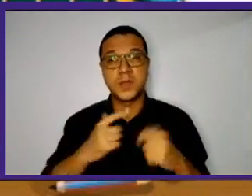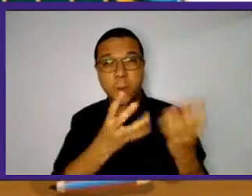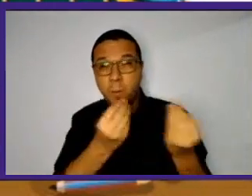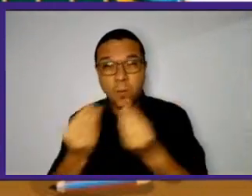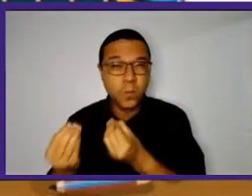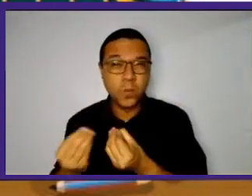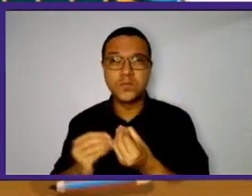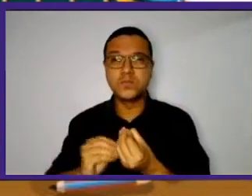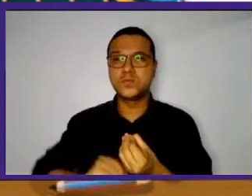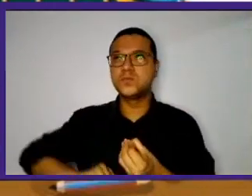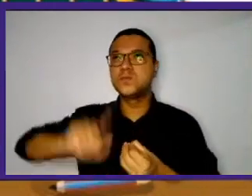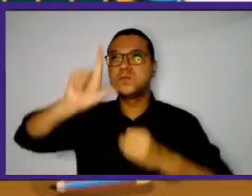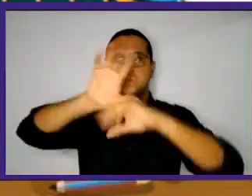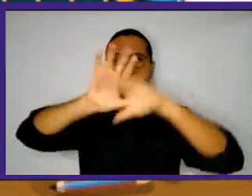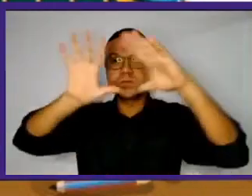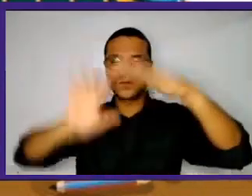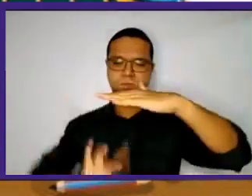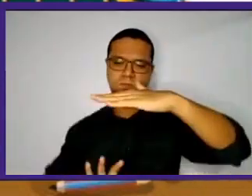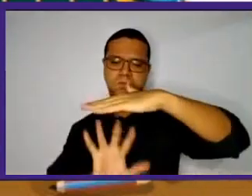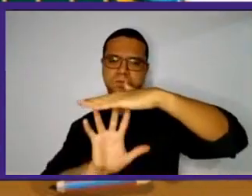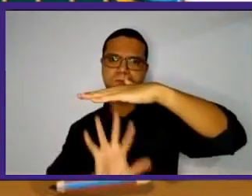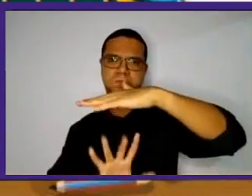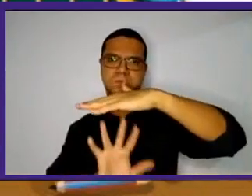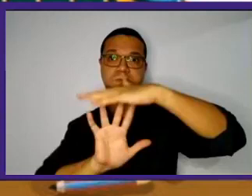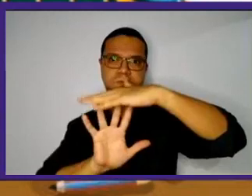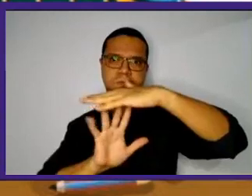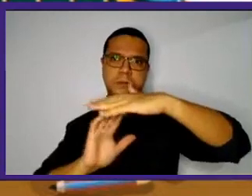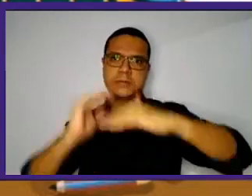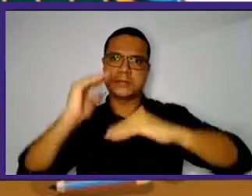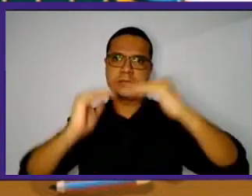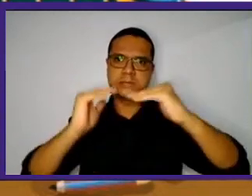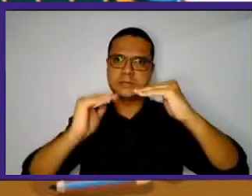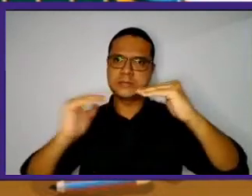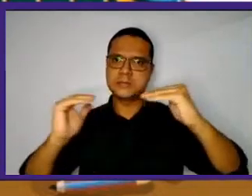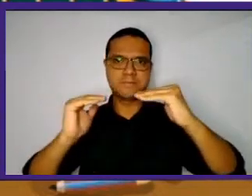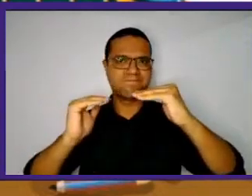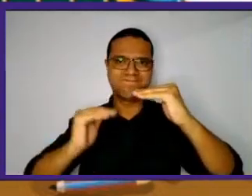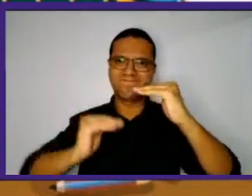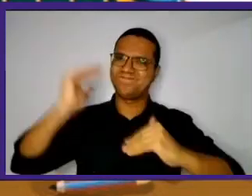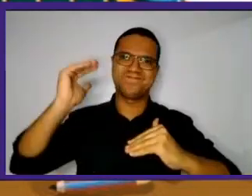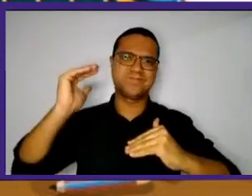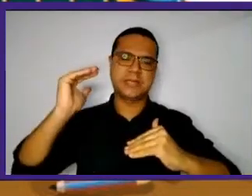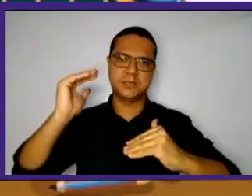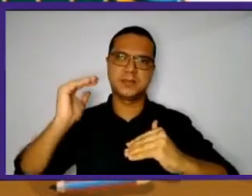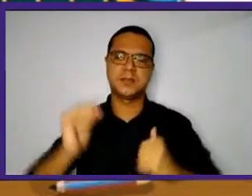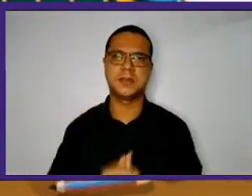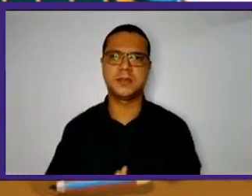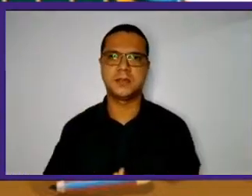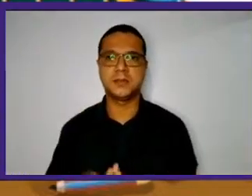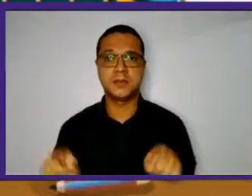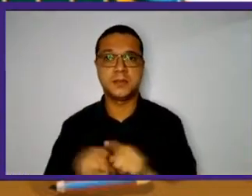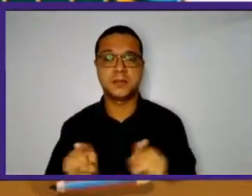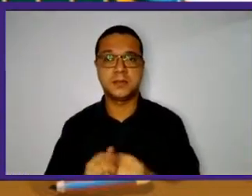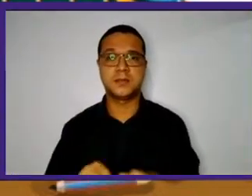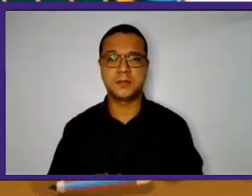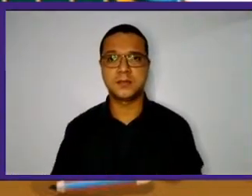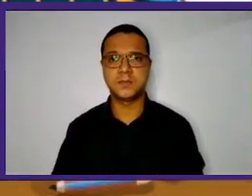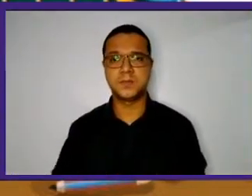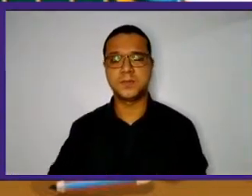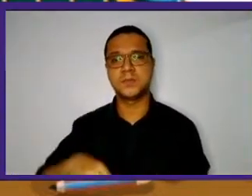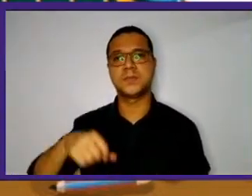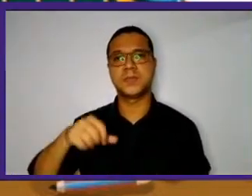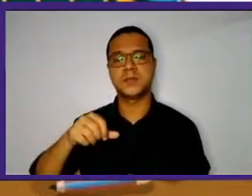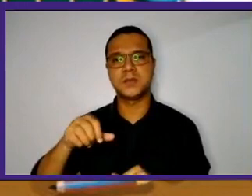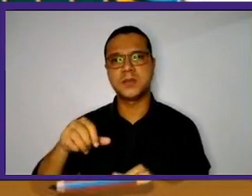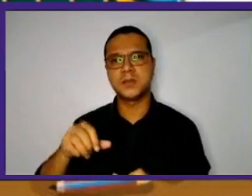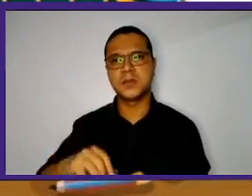na atmosfera, o que vai desequilibrar o clima. Aí vem o monóxido de carbono, que é o gás carbônico, só